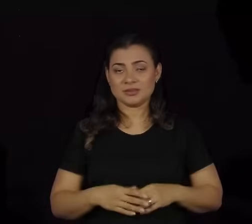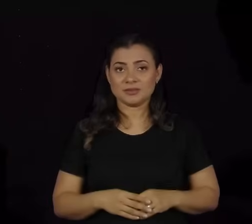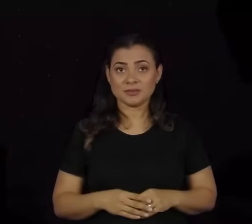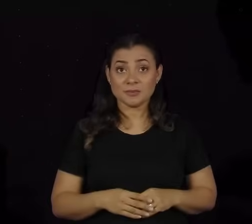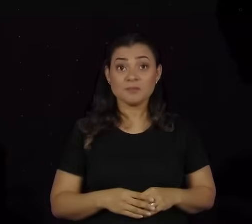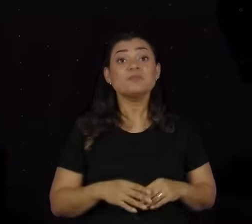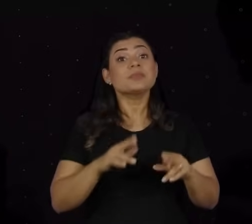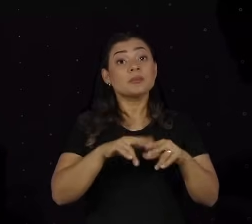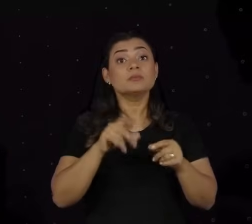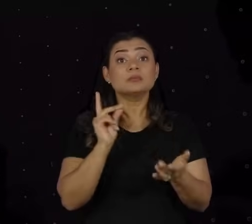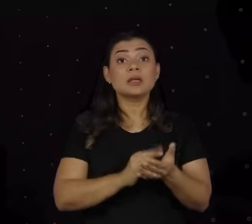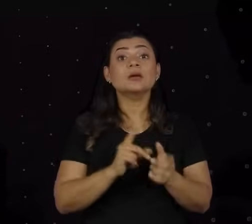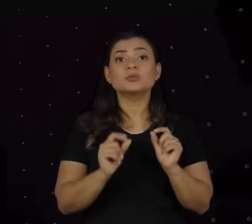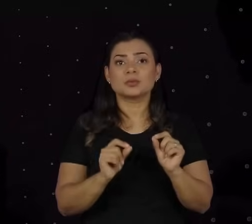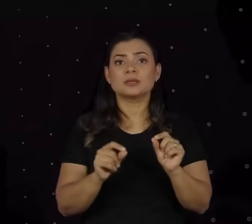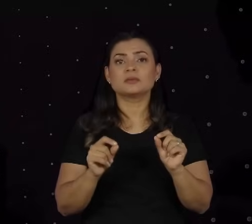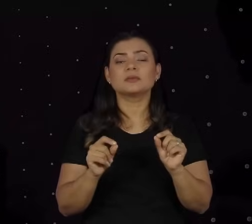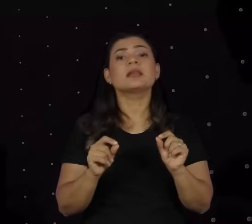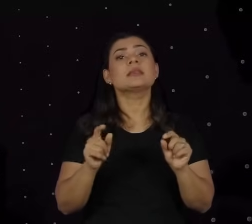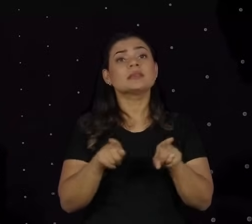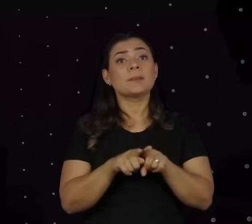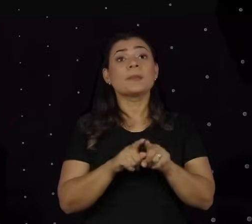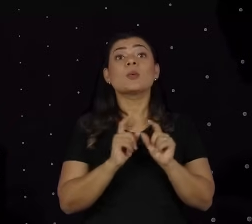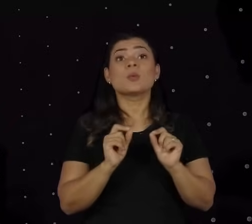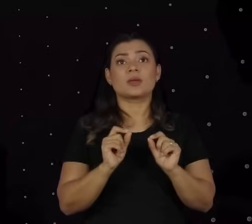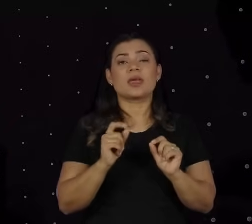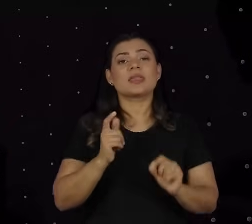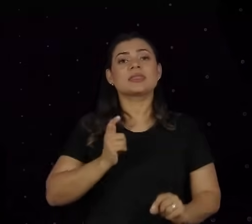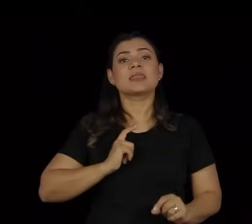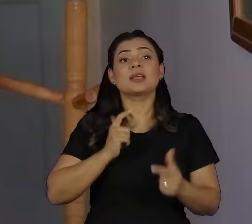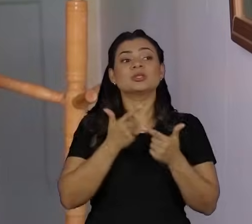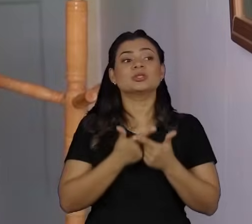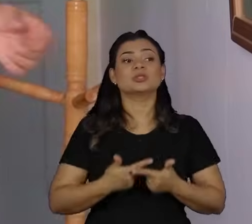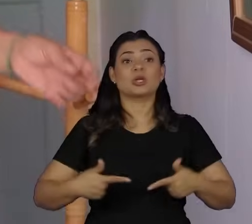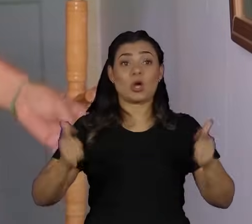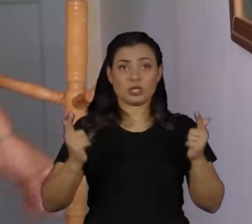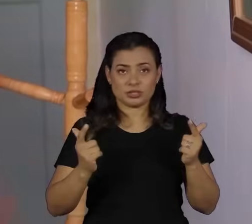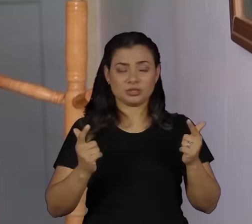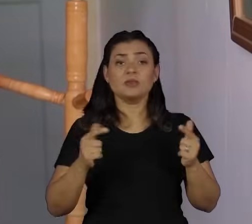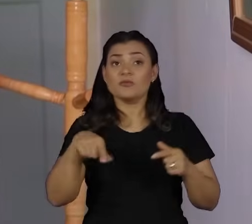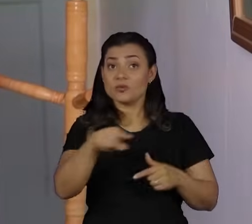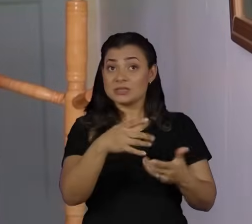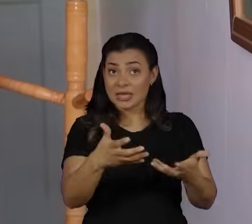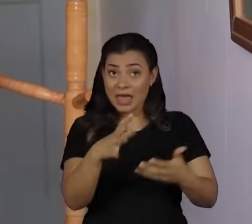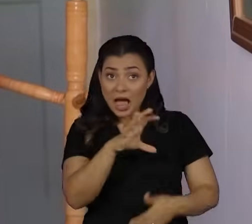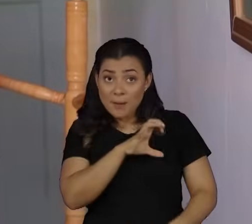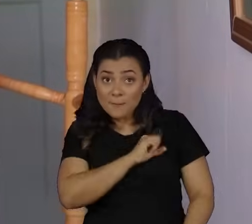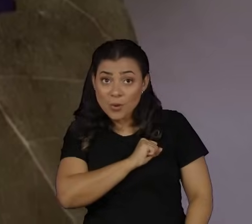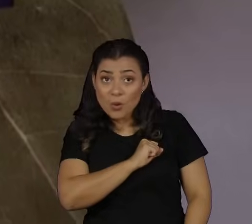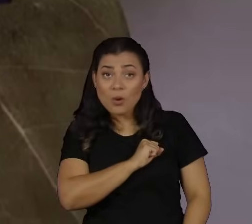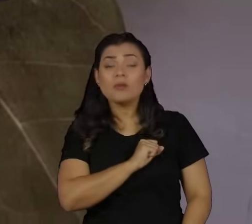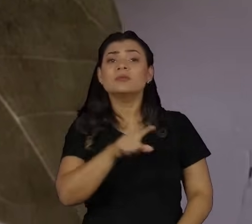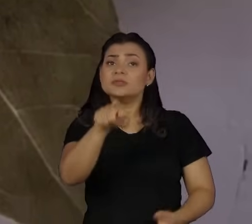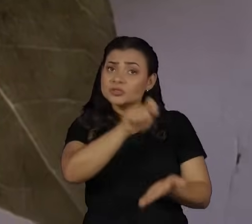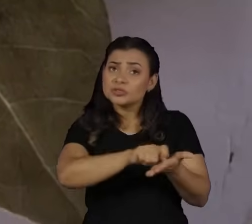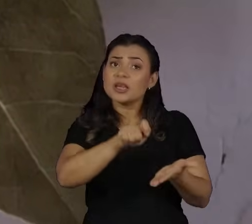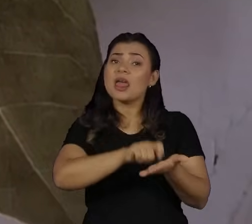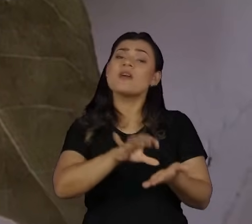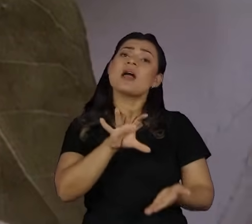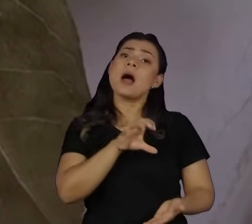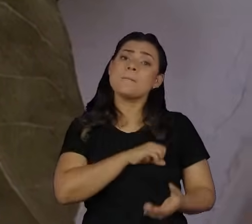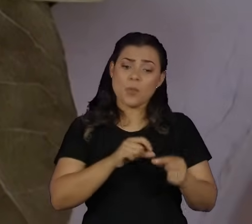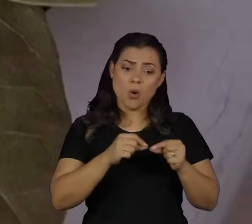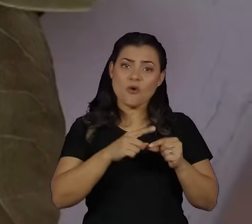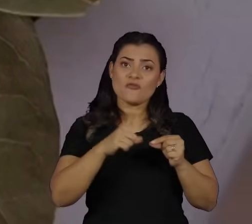de anil estrelado, ele atrai sorte. Você que quer achar um amor, escreve eu quero um amor na folha